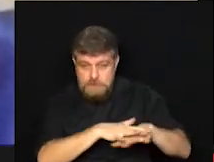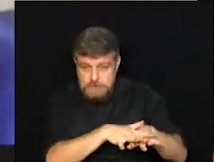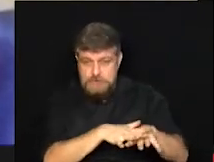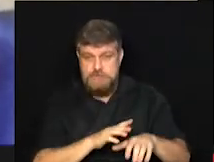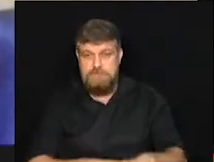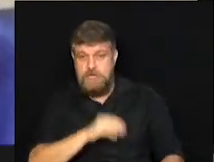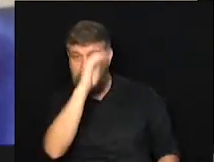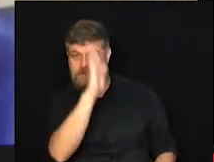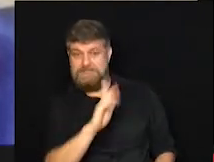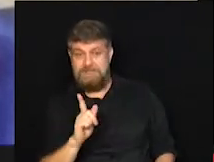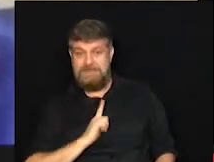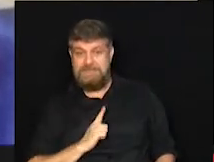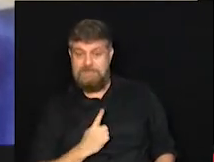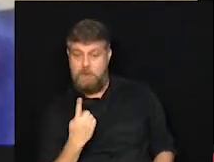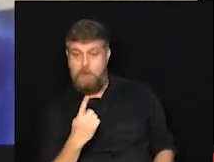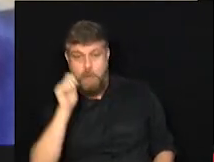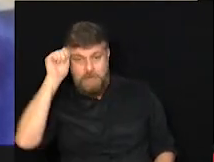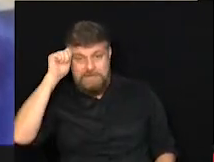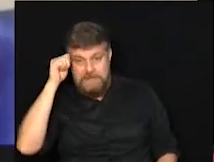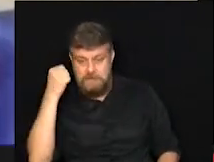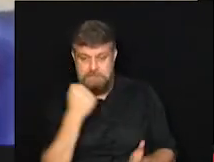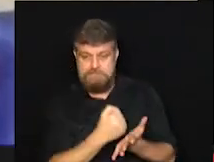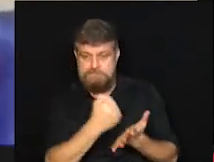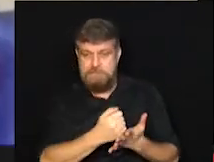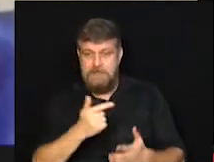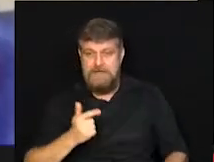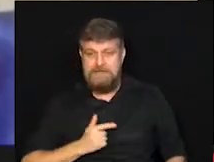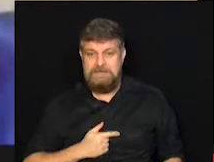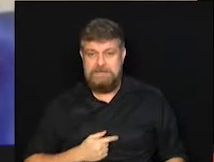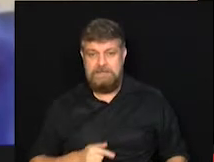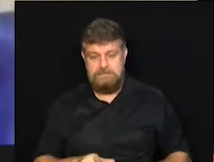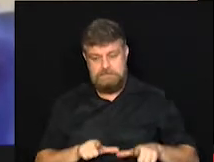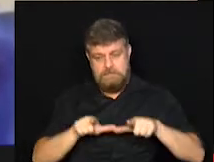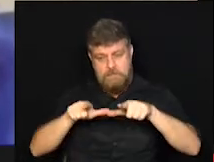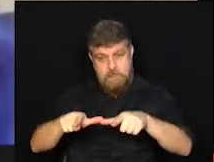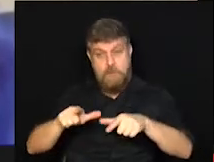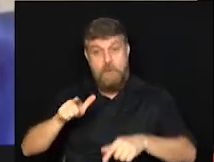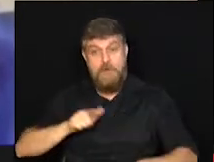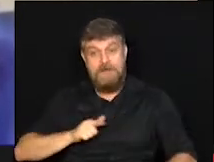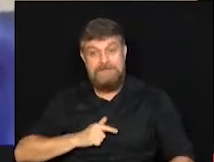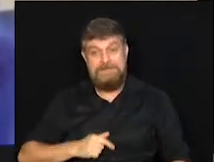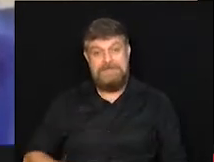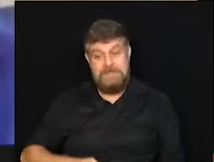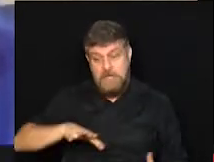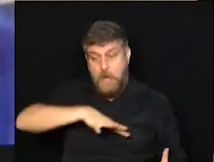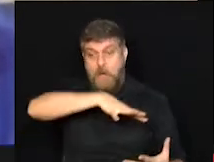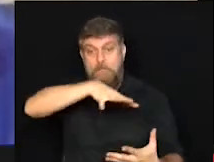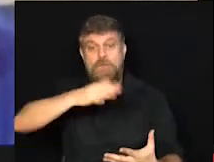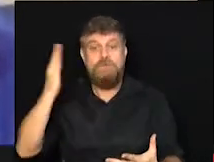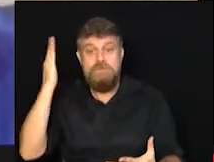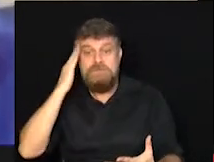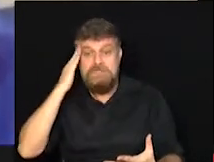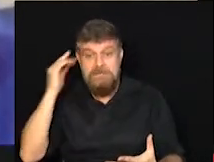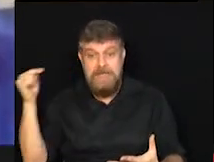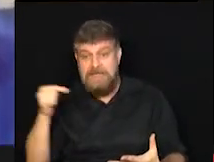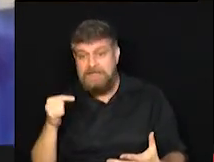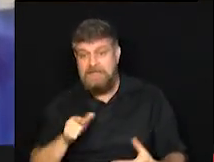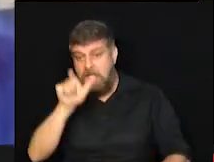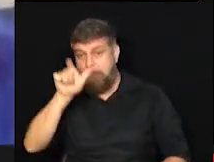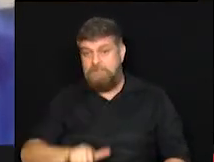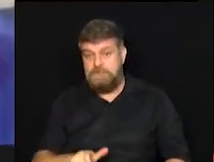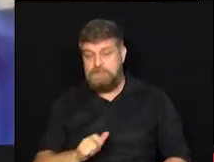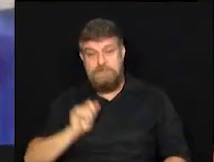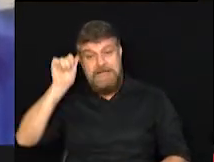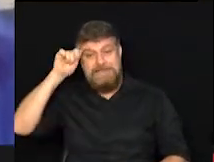na FIFA que pede o reconhecimento dessa mesma natureza a nível mundial. Até porque, se a gente